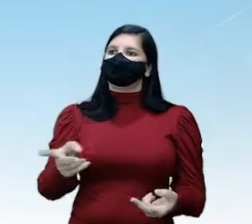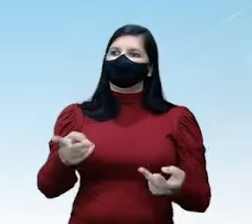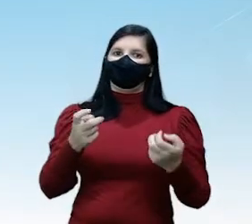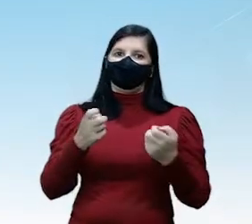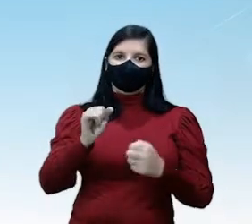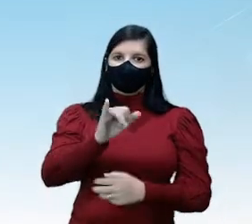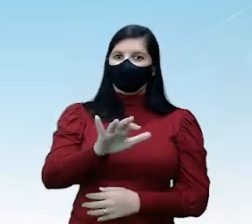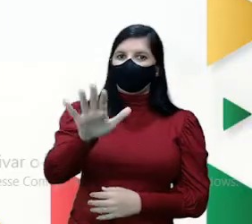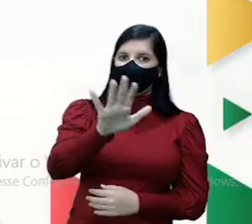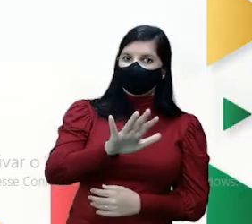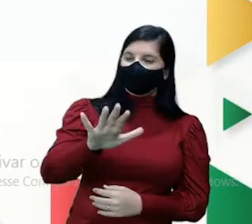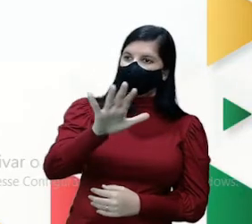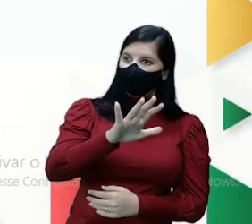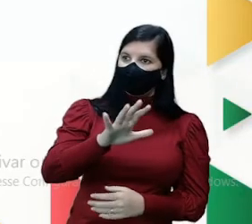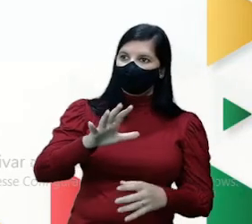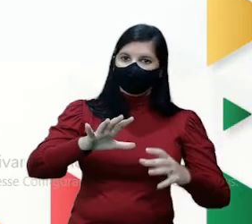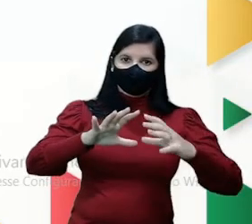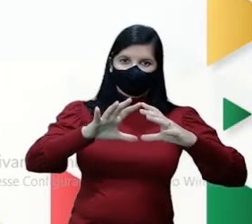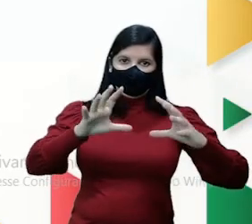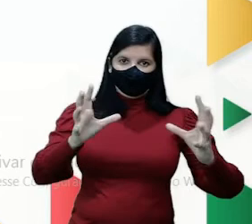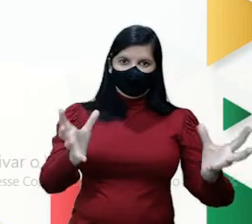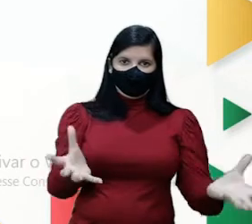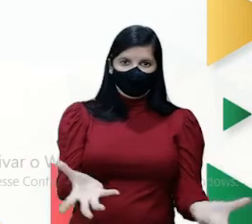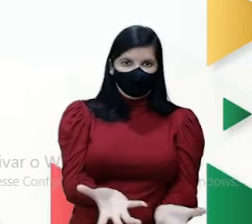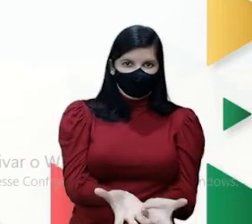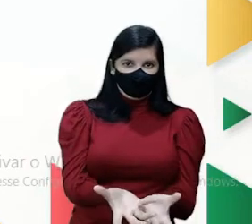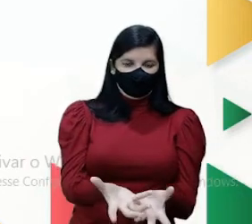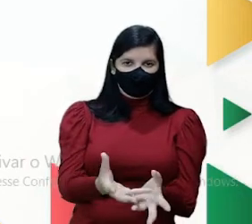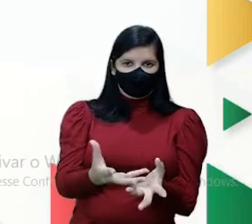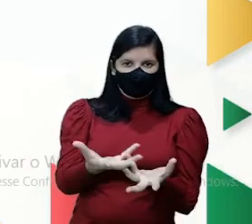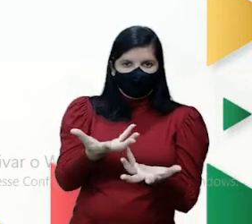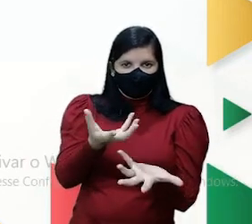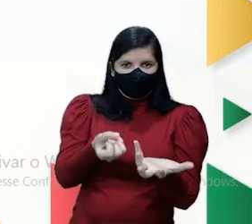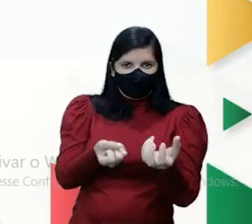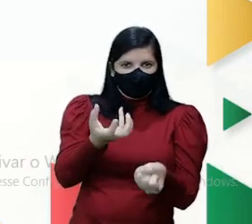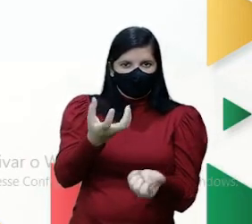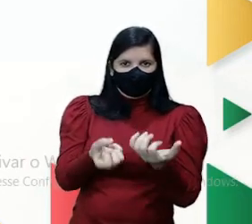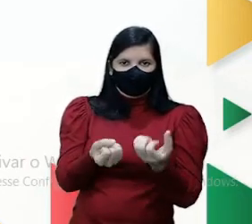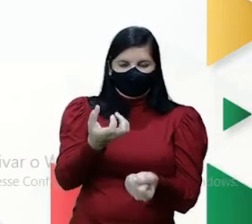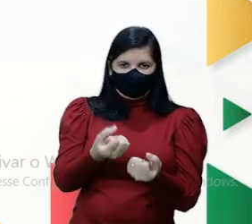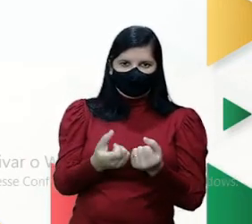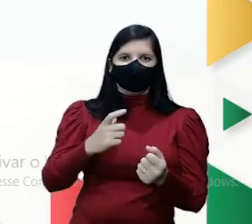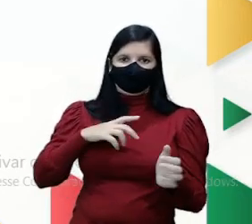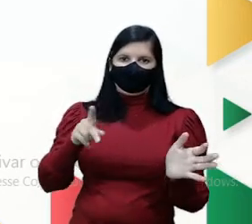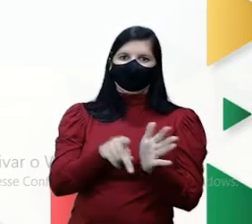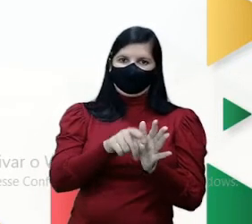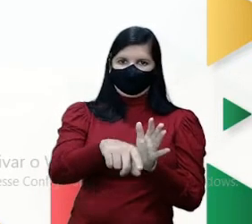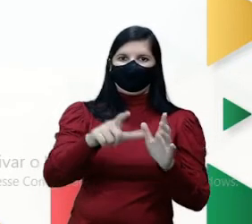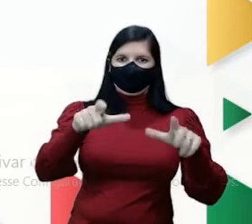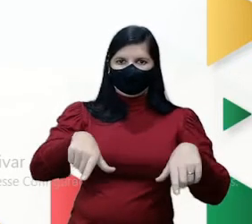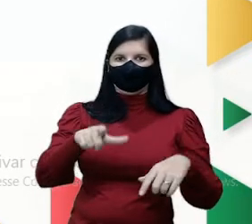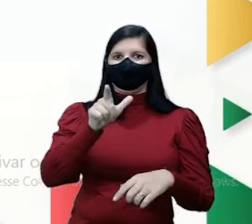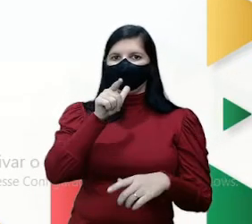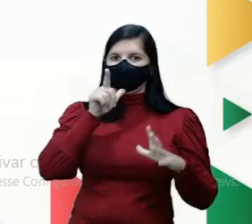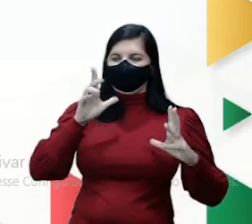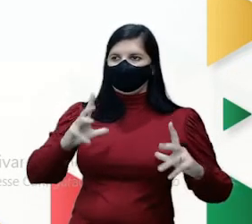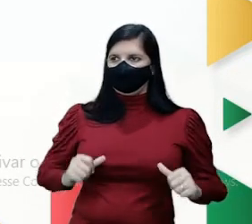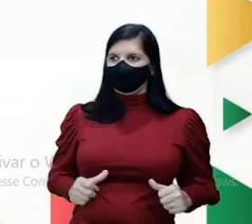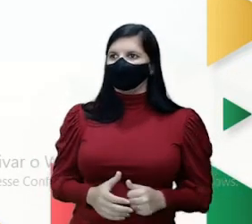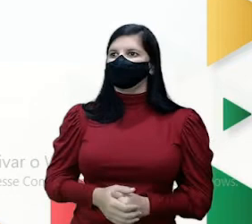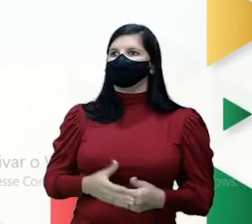nessa imagem os tanques de filtragem que tem lá na estação de tratamento da água. O